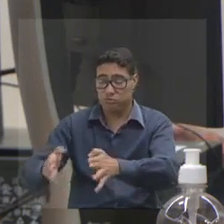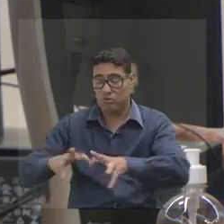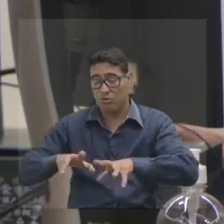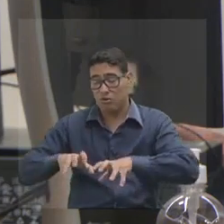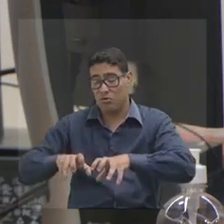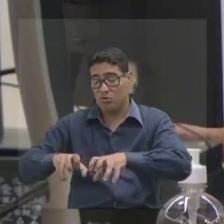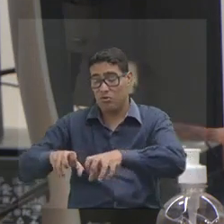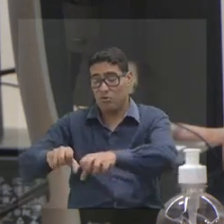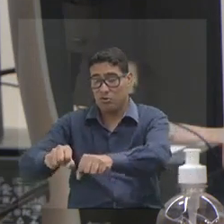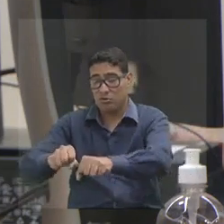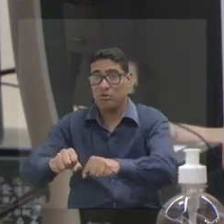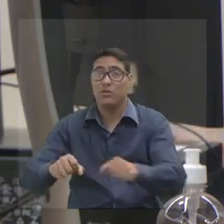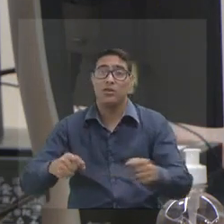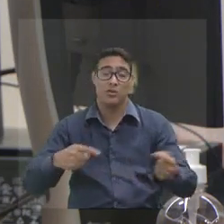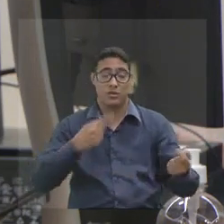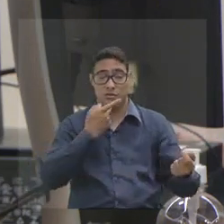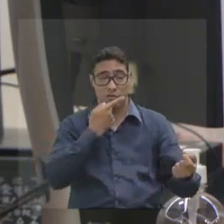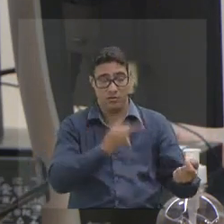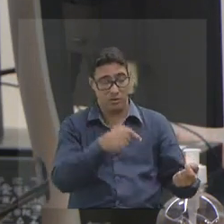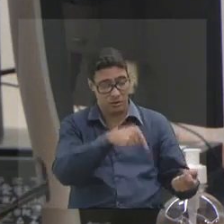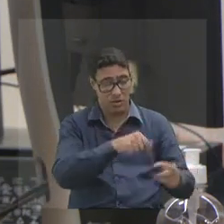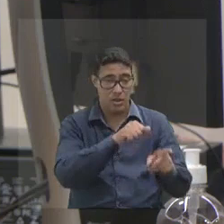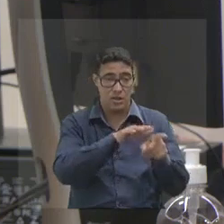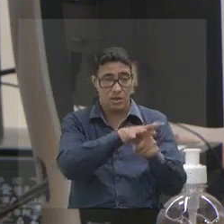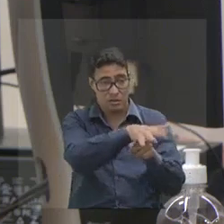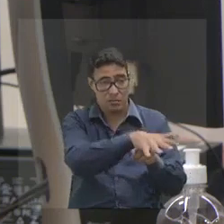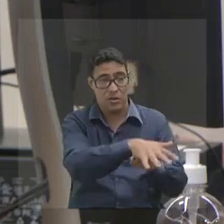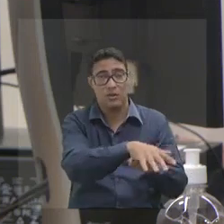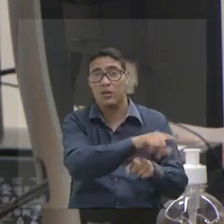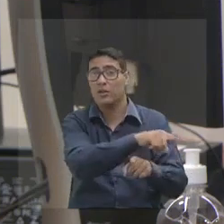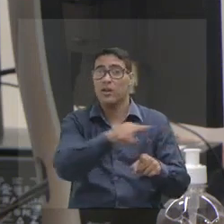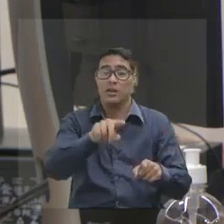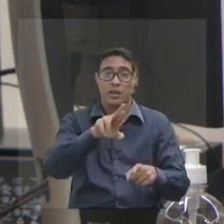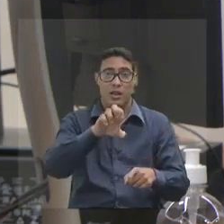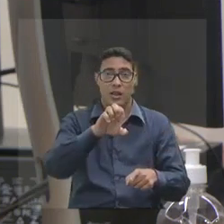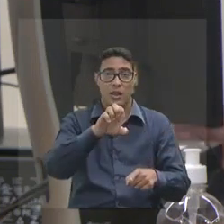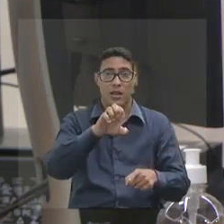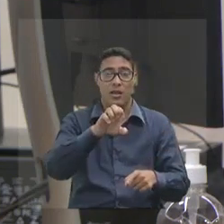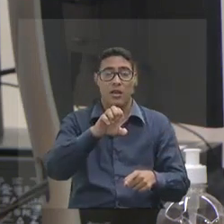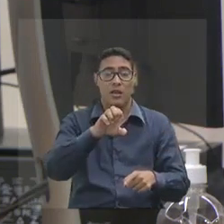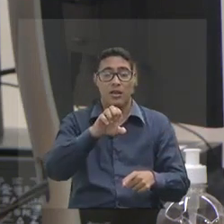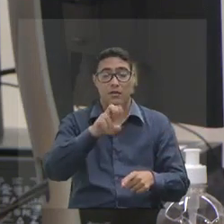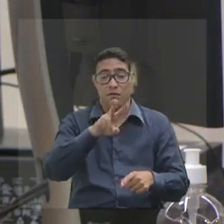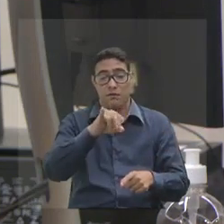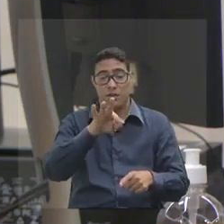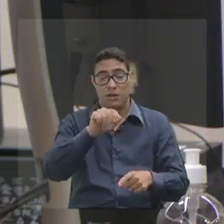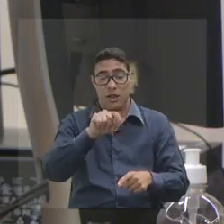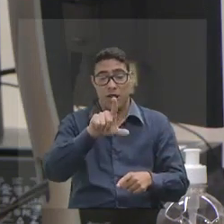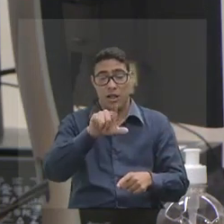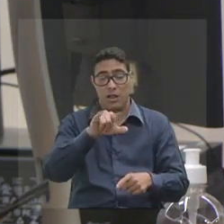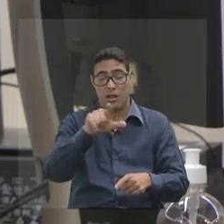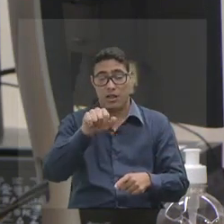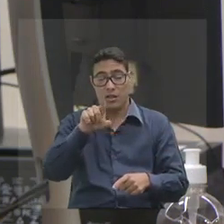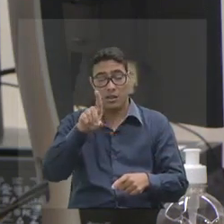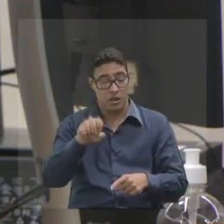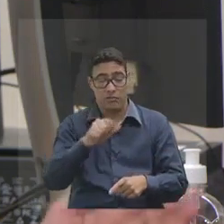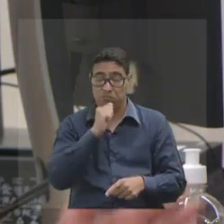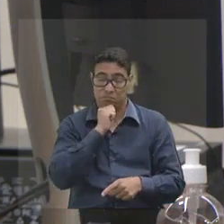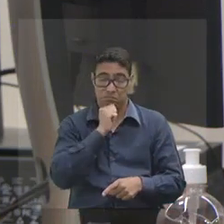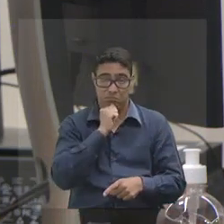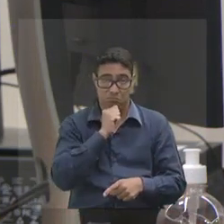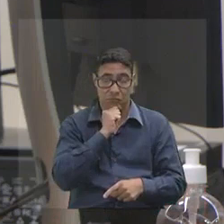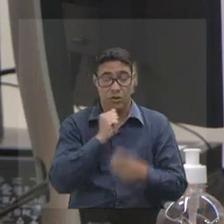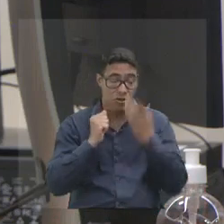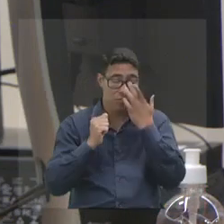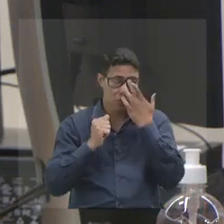nós trazendo aqui demandas que nem revitalizados Foram ainda então quando eu sou invisível Nessa fala é porque